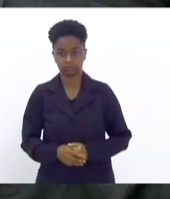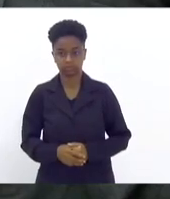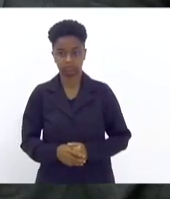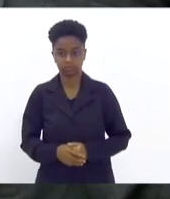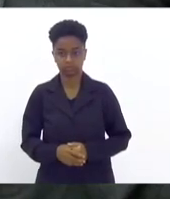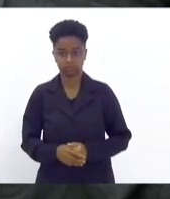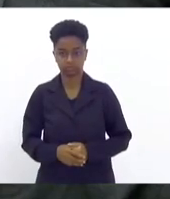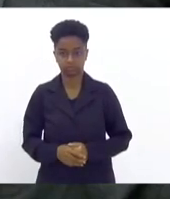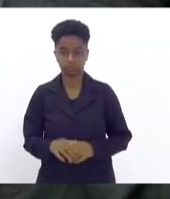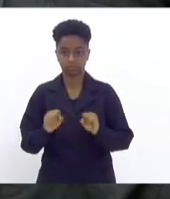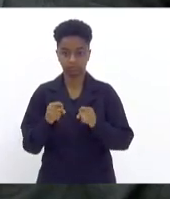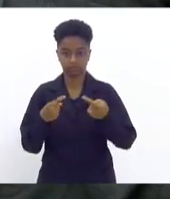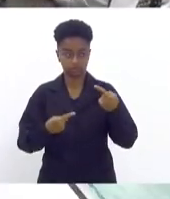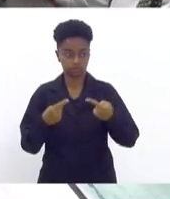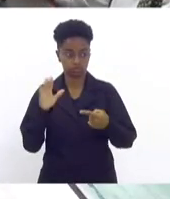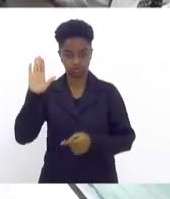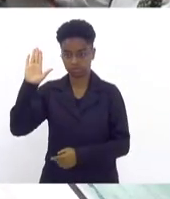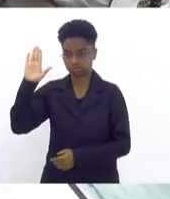Para discutir.